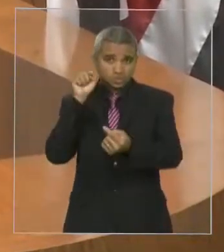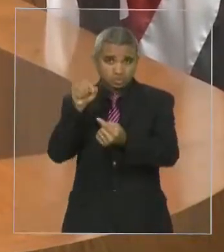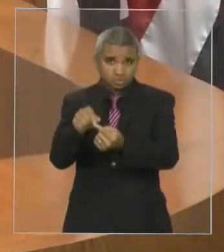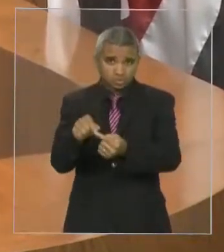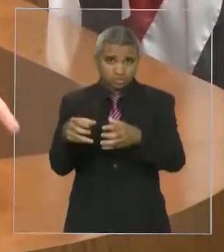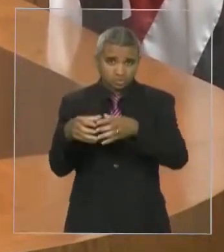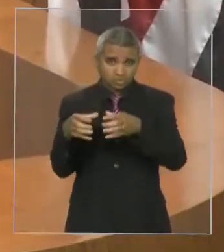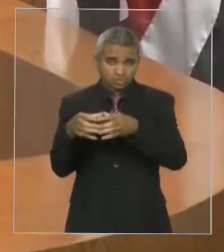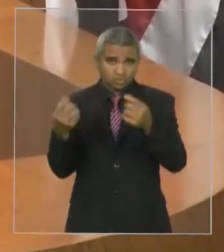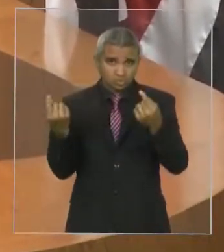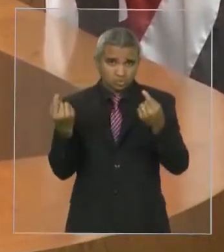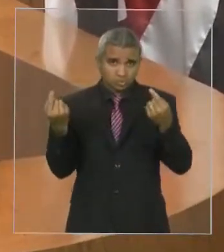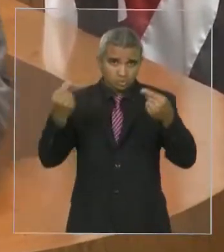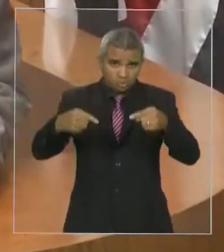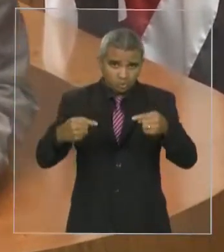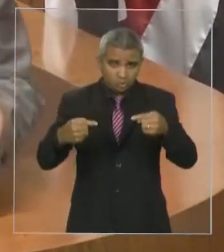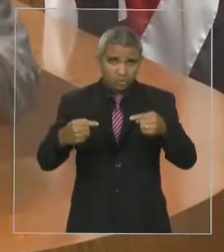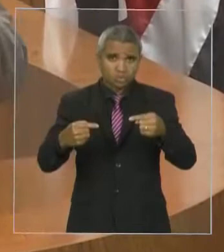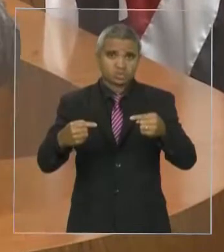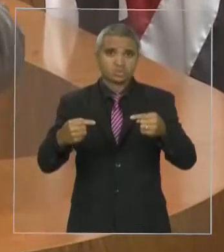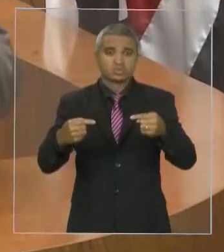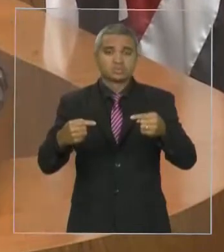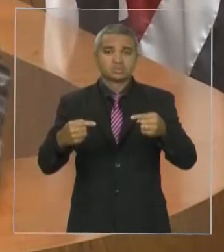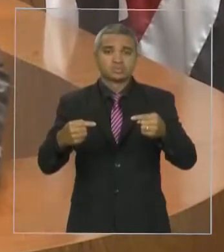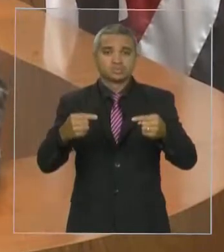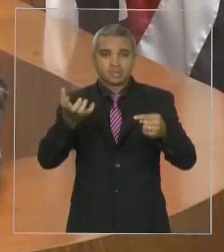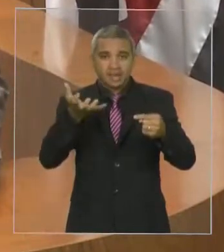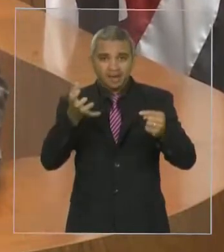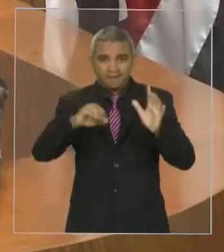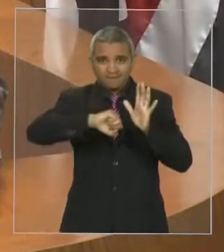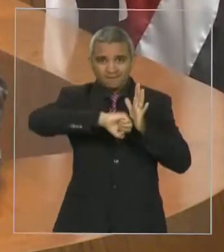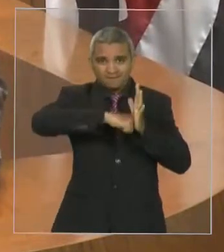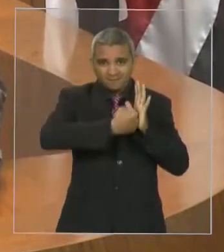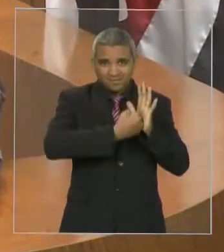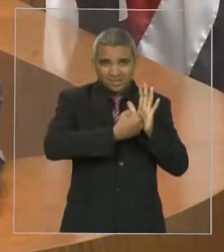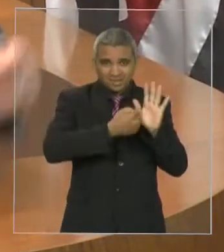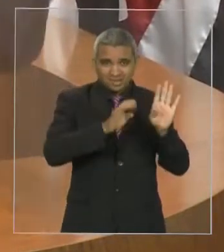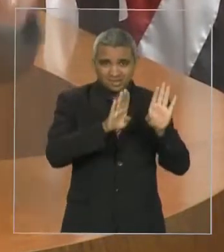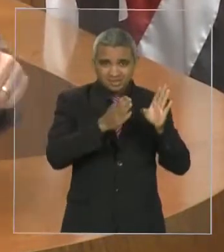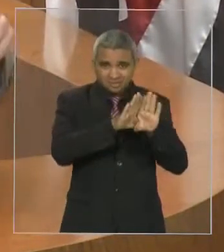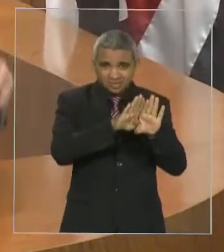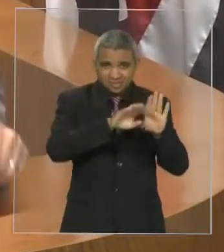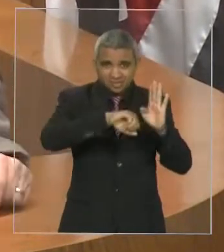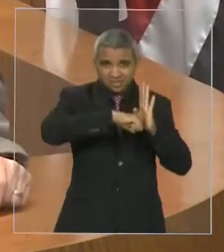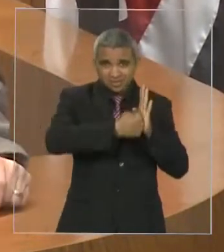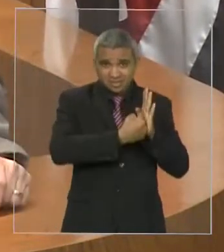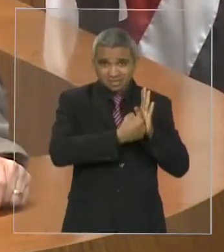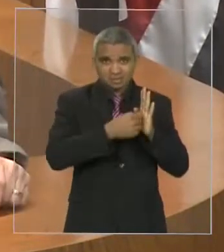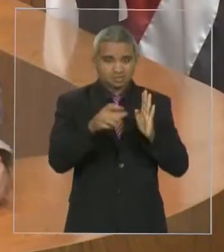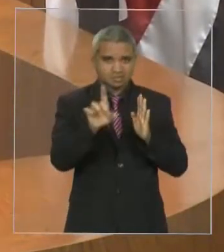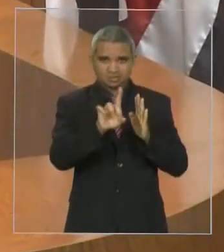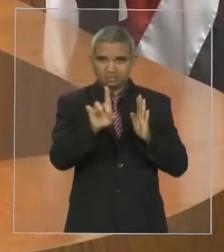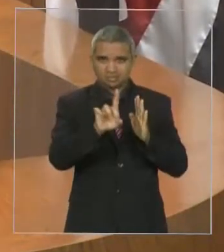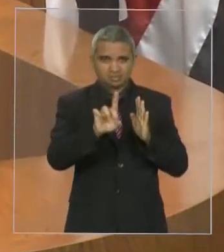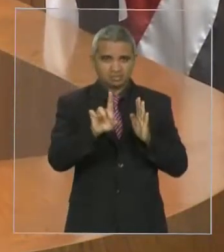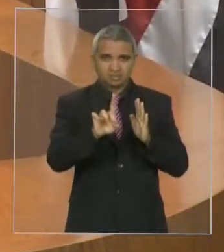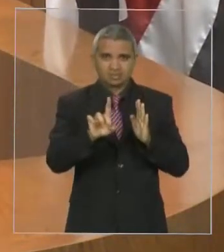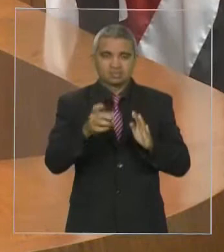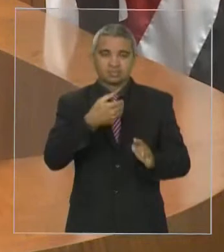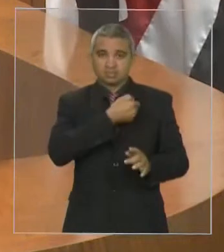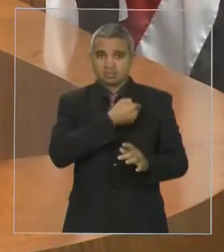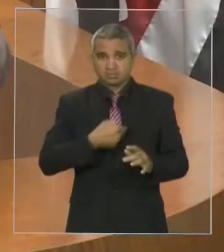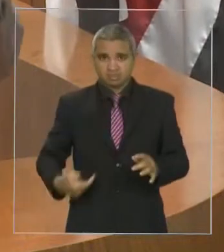o hospital não venha a funcionar, não vai acontecer. O próprio governador do estado, em suas redes